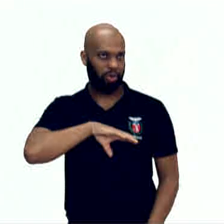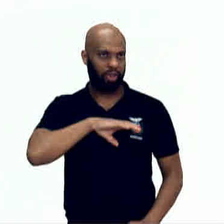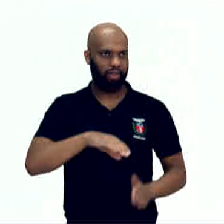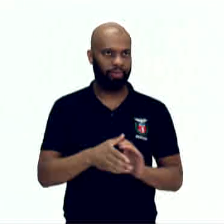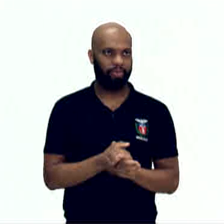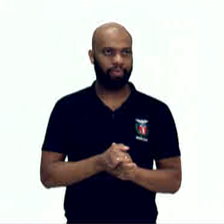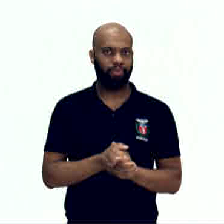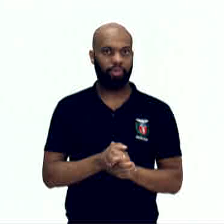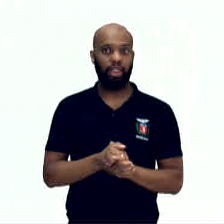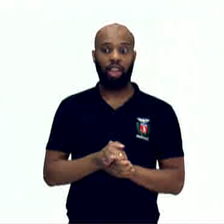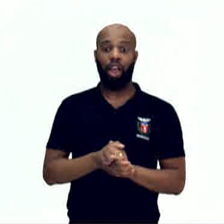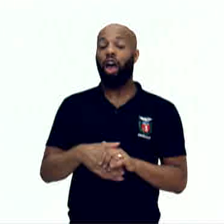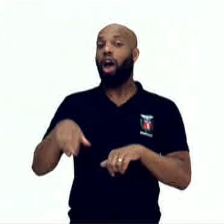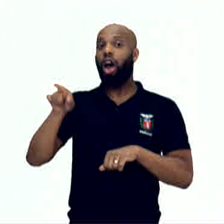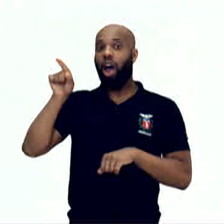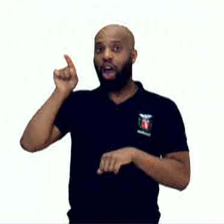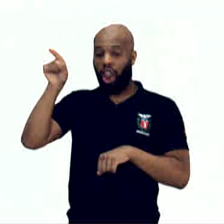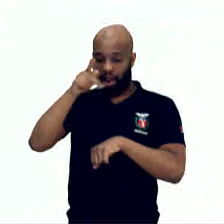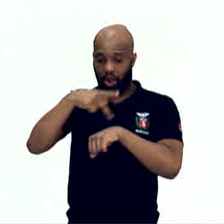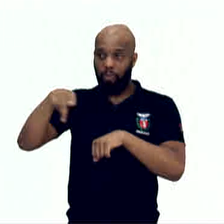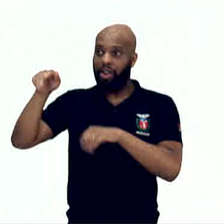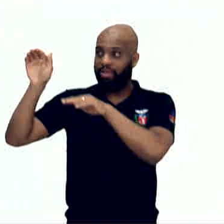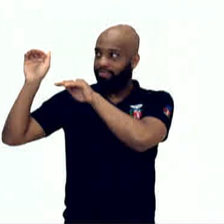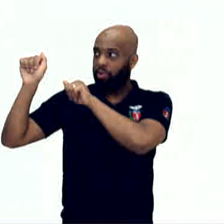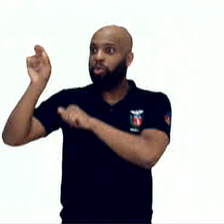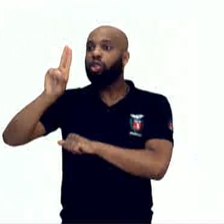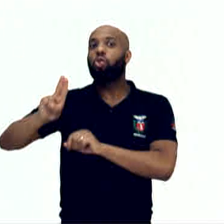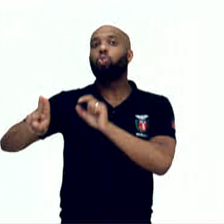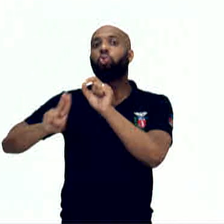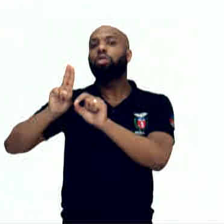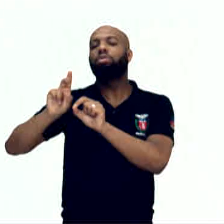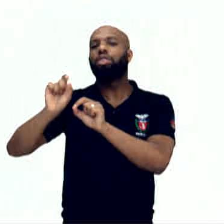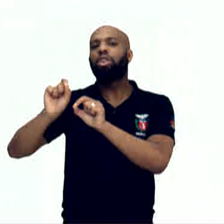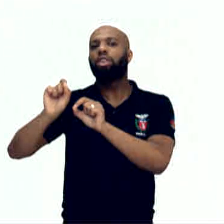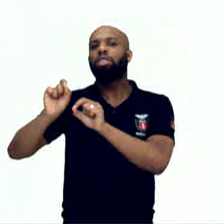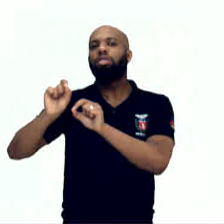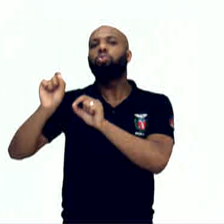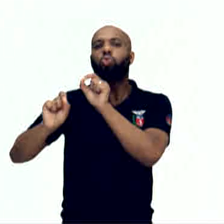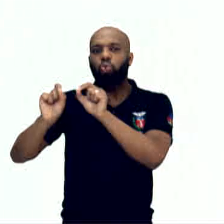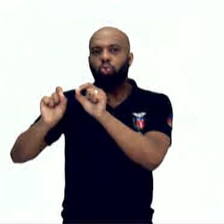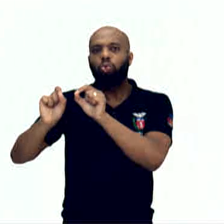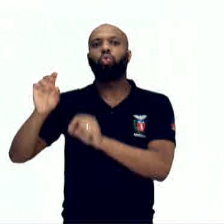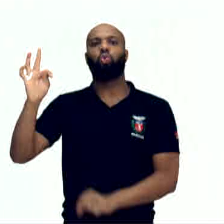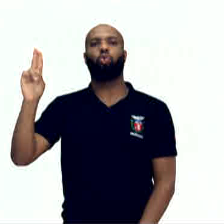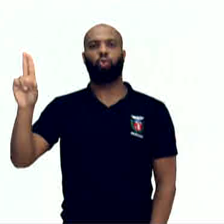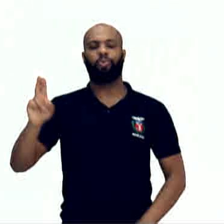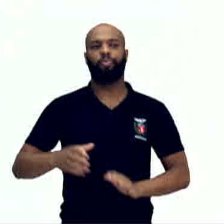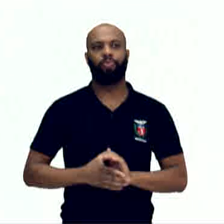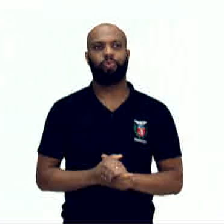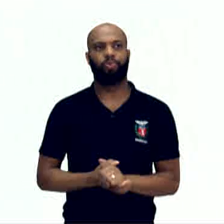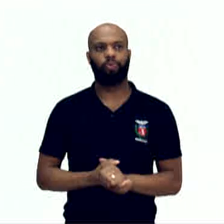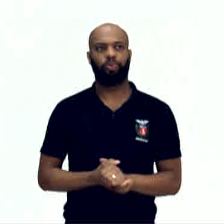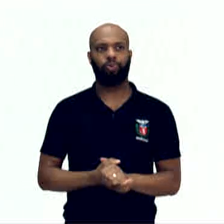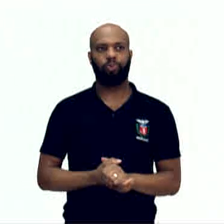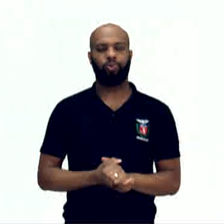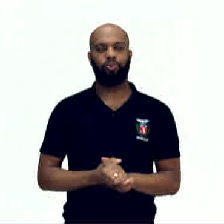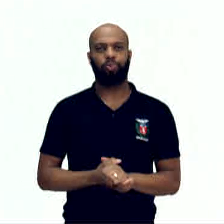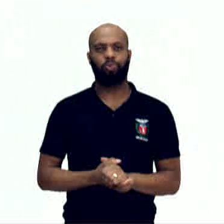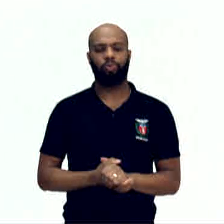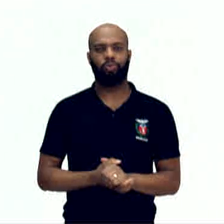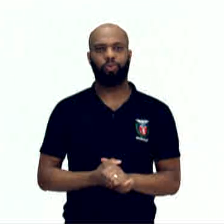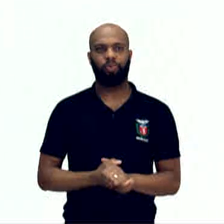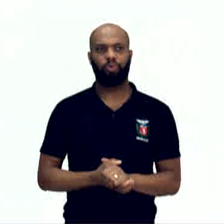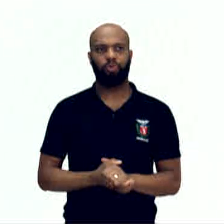os espanhóis usam com maior frequência o próprio tu, certo? Acostumbramos a emplear el recién sem